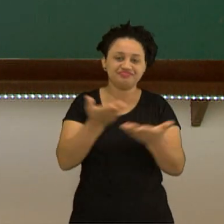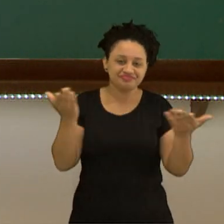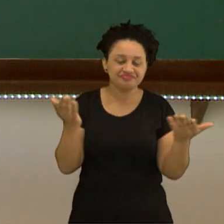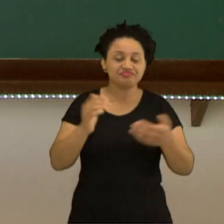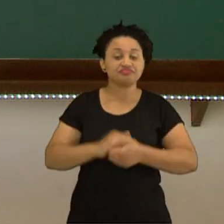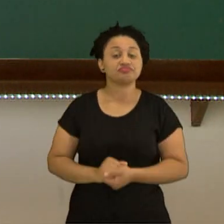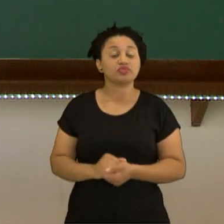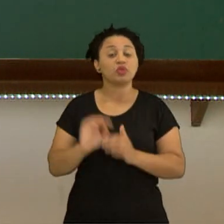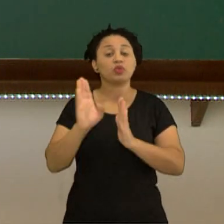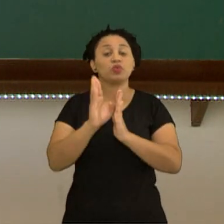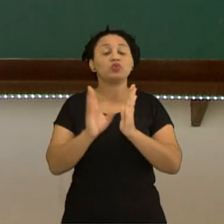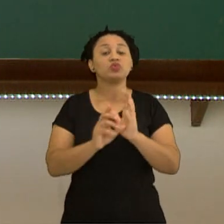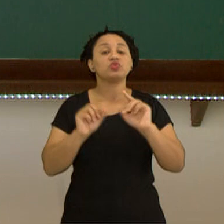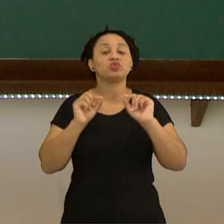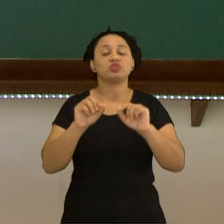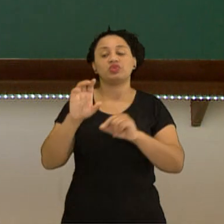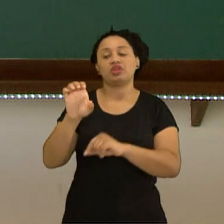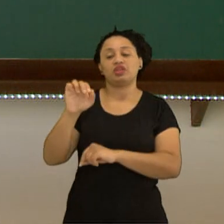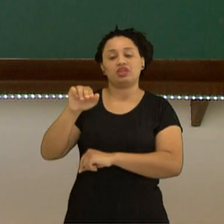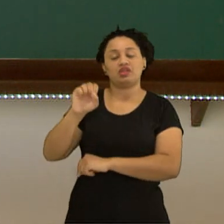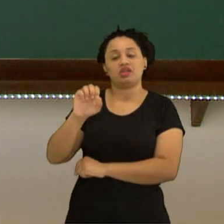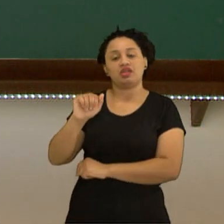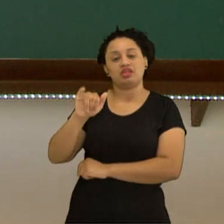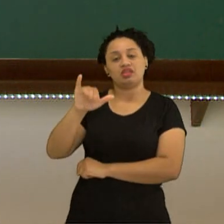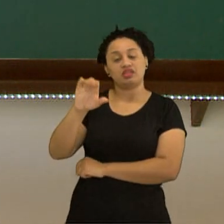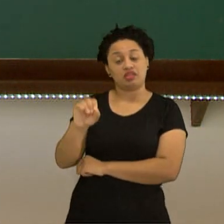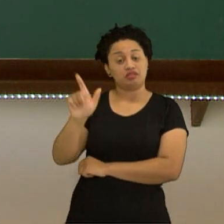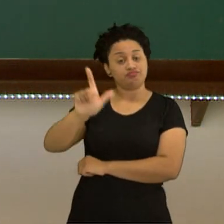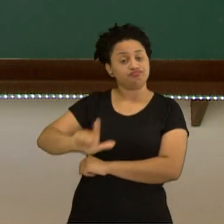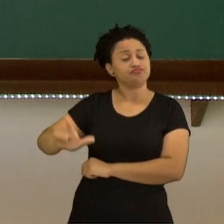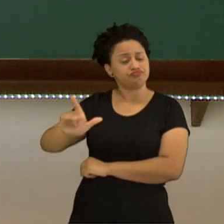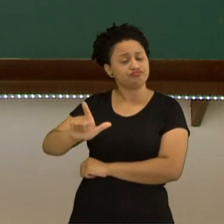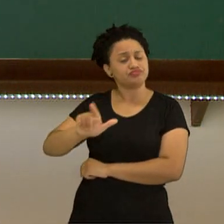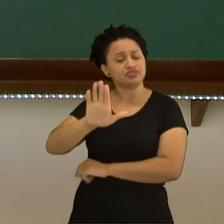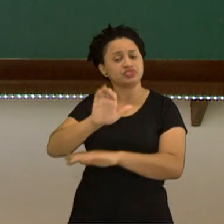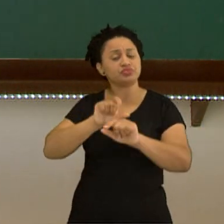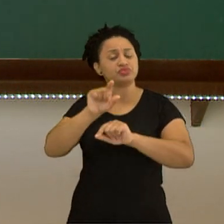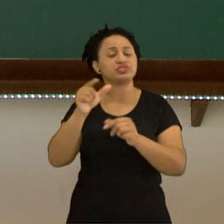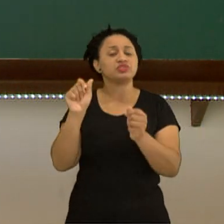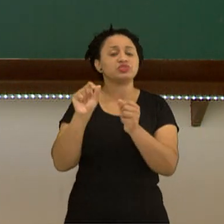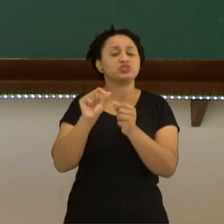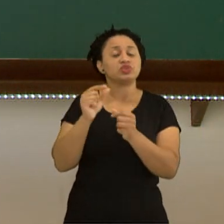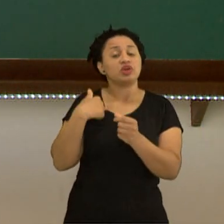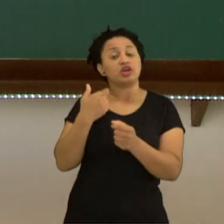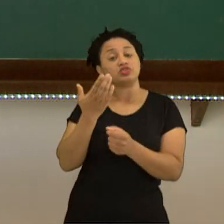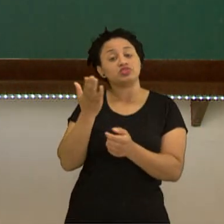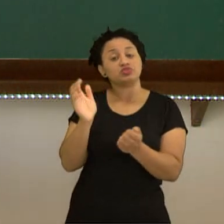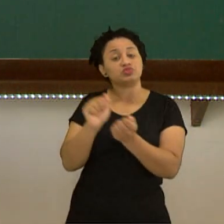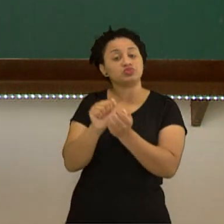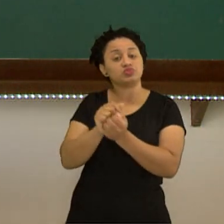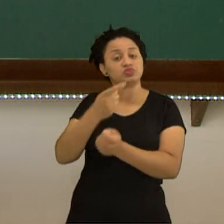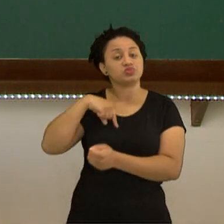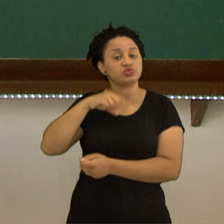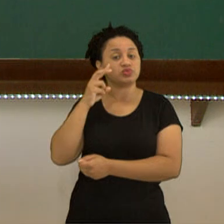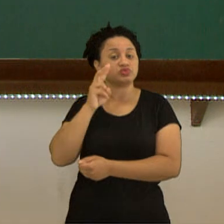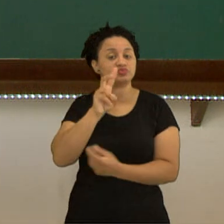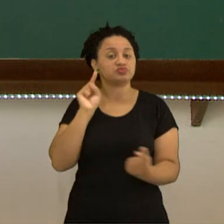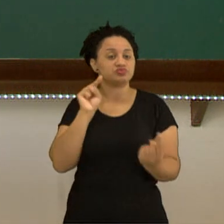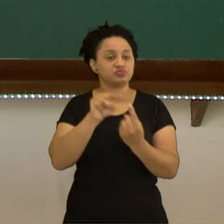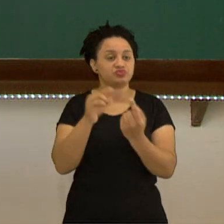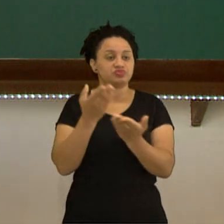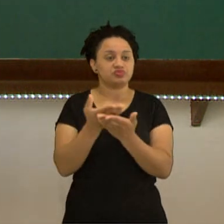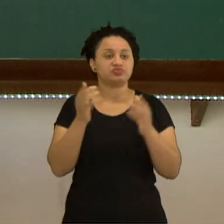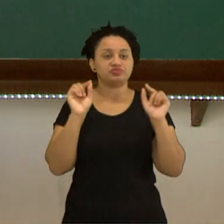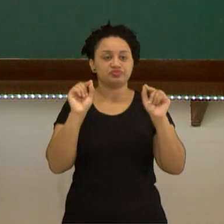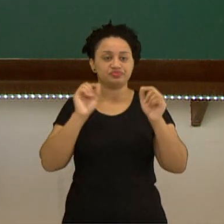O nosso conteúdo é ensaio literário. Convido você a acompanhar os objetivos da aula. Eles